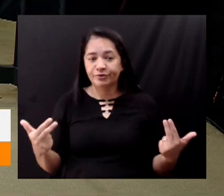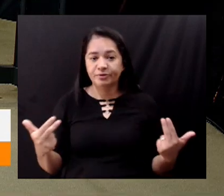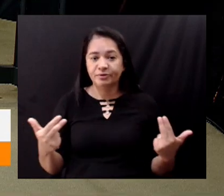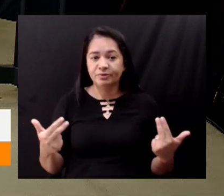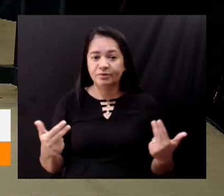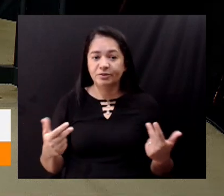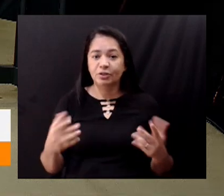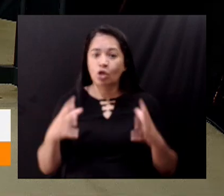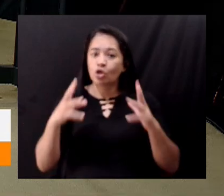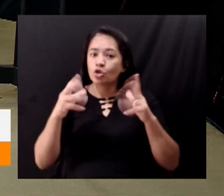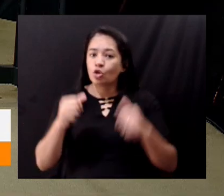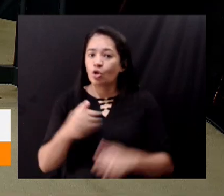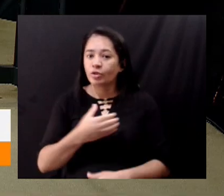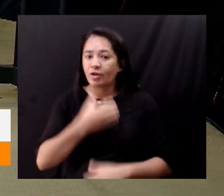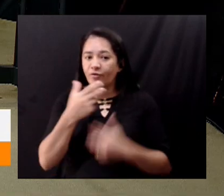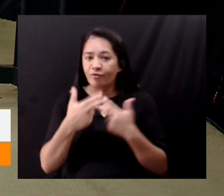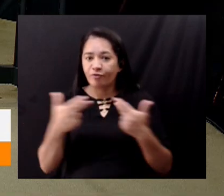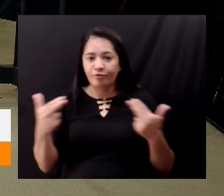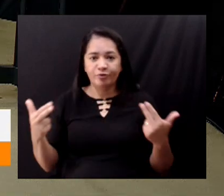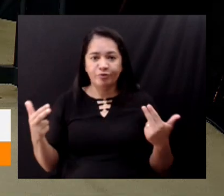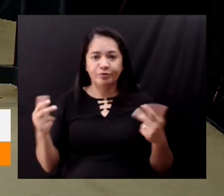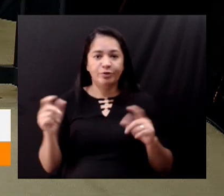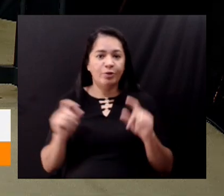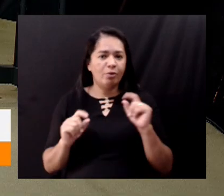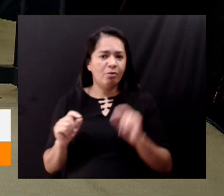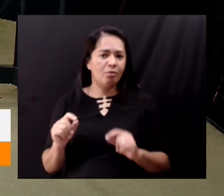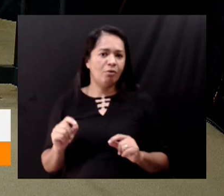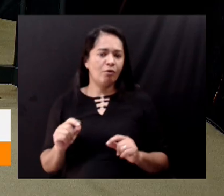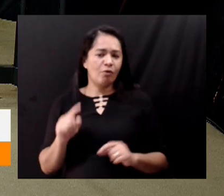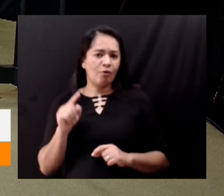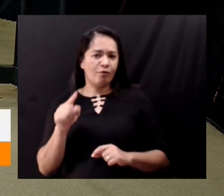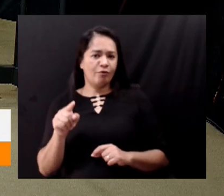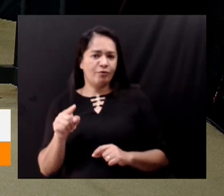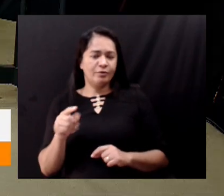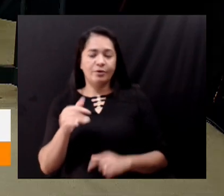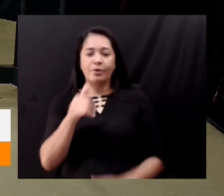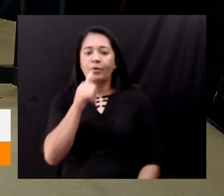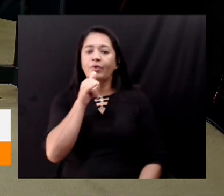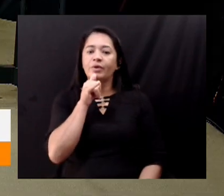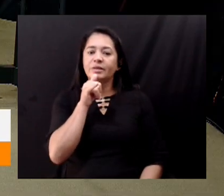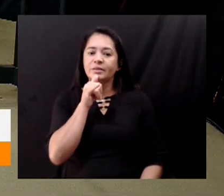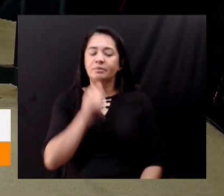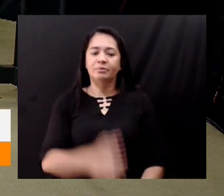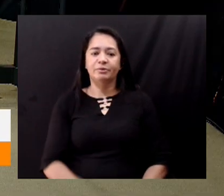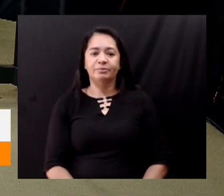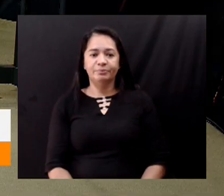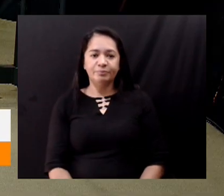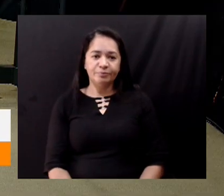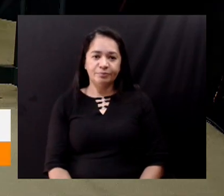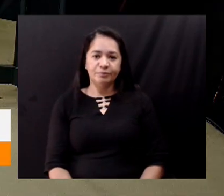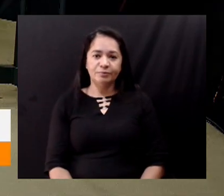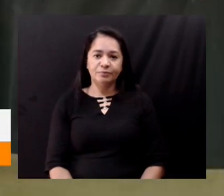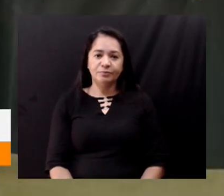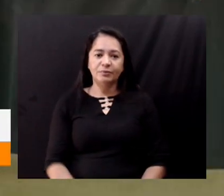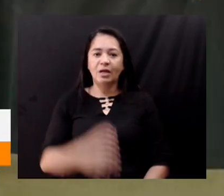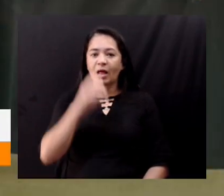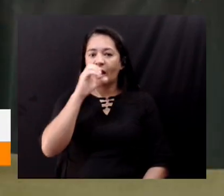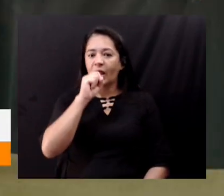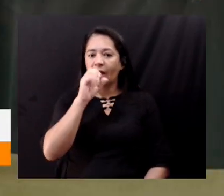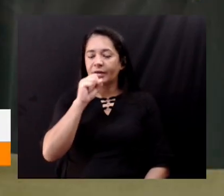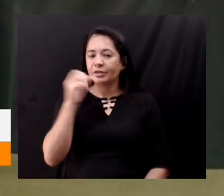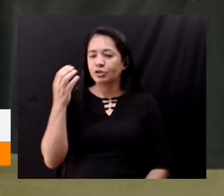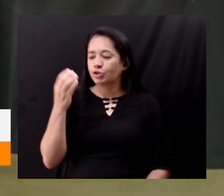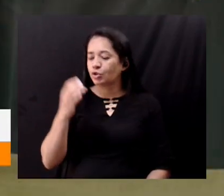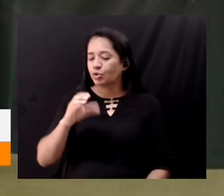frutas que, você um exemplo, vamos lá, um suco de laranja, né. Quantas laranjas tem para